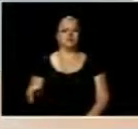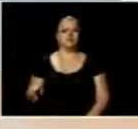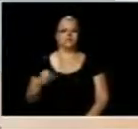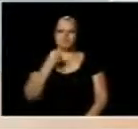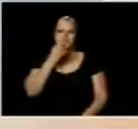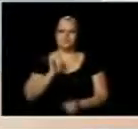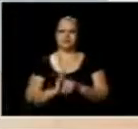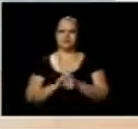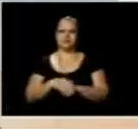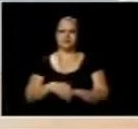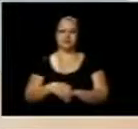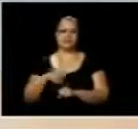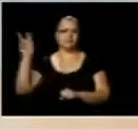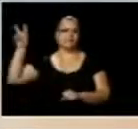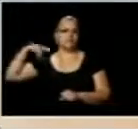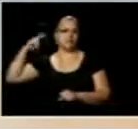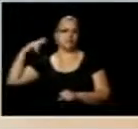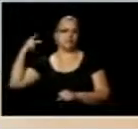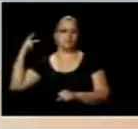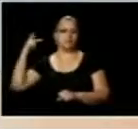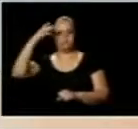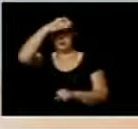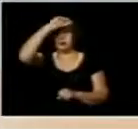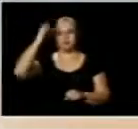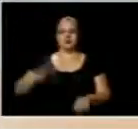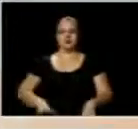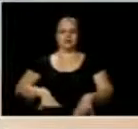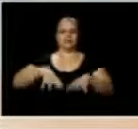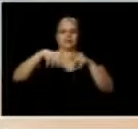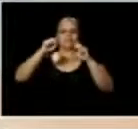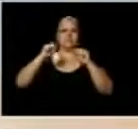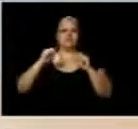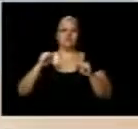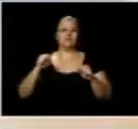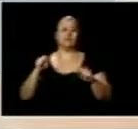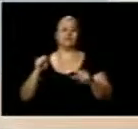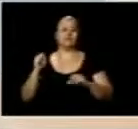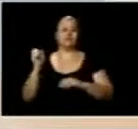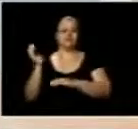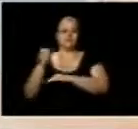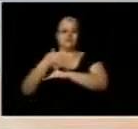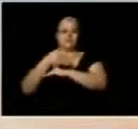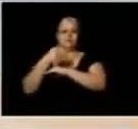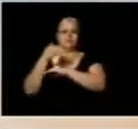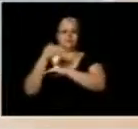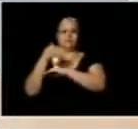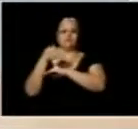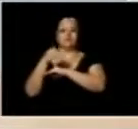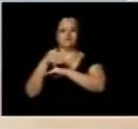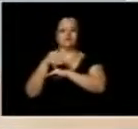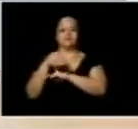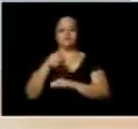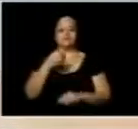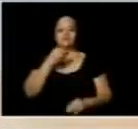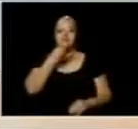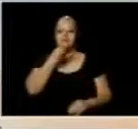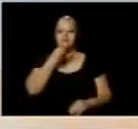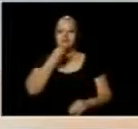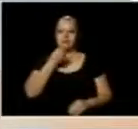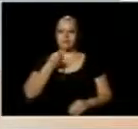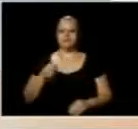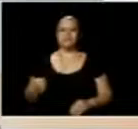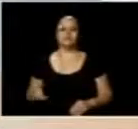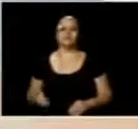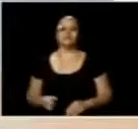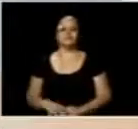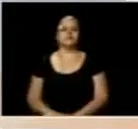vereadoras, vereadores, ministros aqui presentes, os taxistas aqui, saudar em nome do presidente, esperando aí o segundo ídolo do